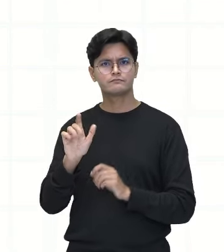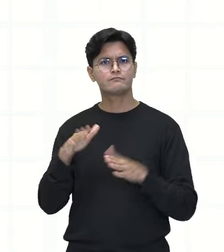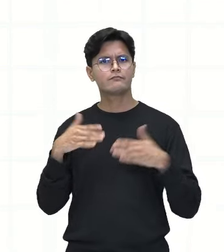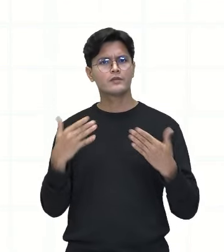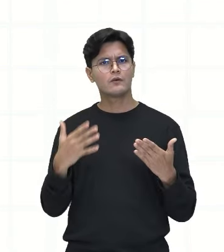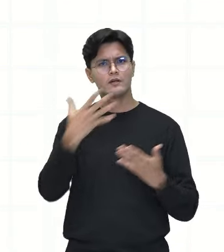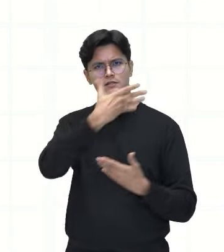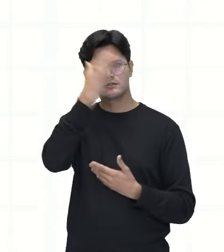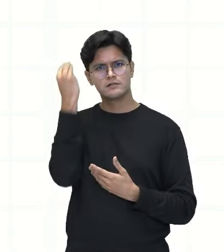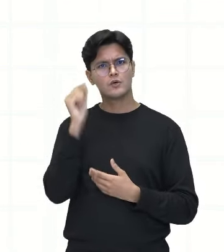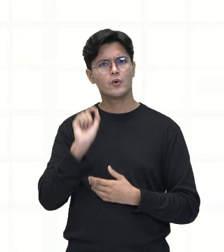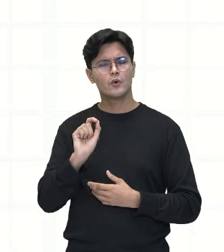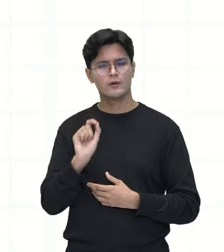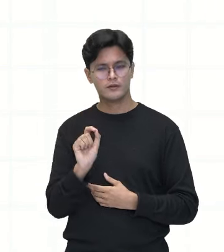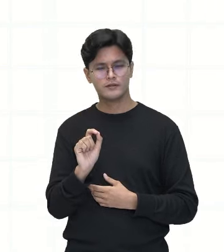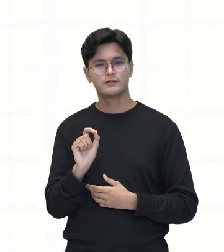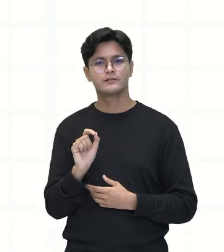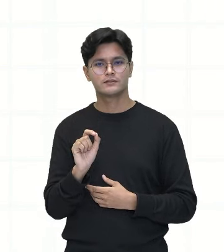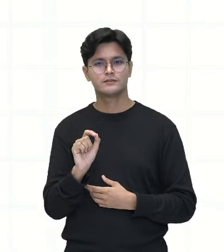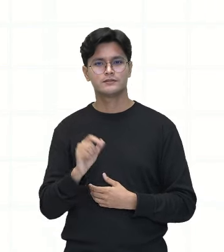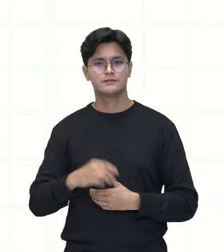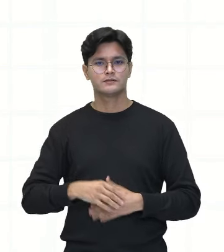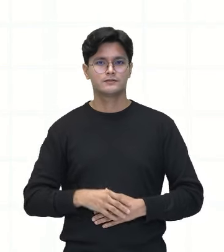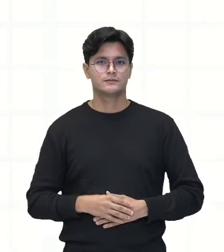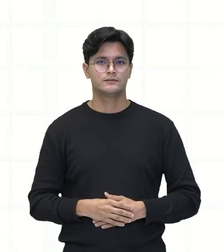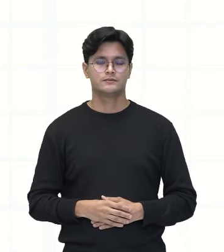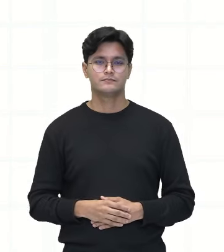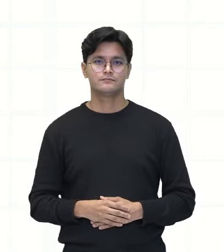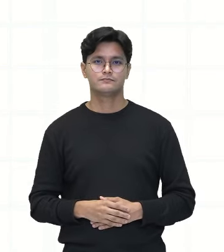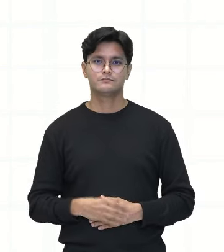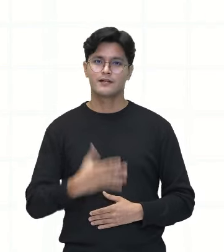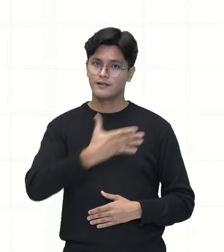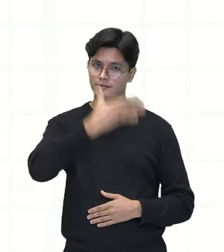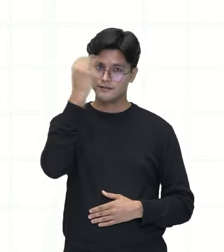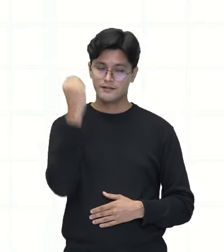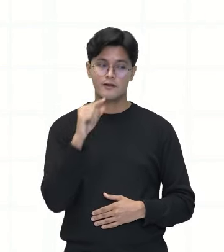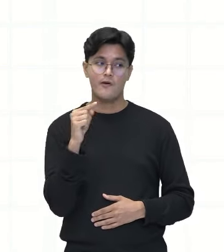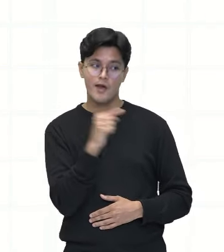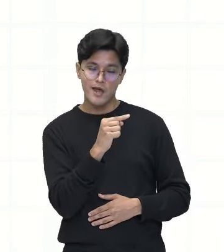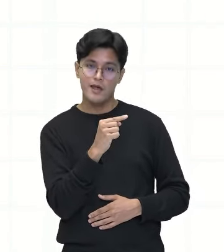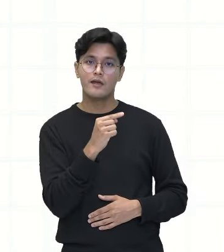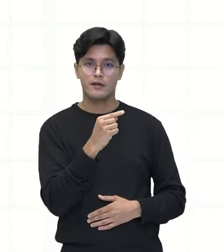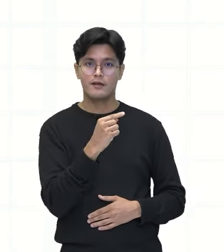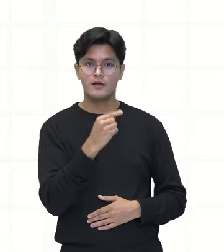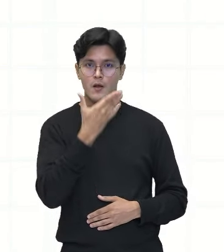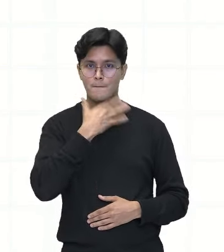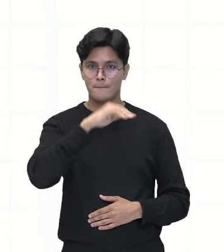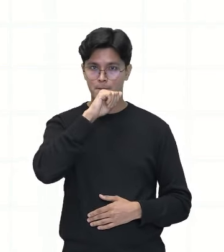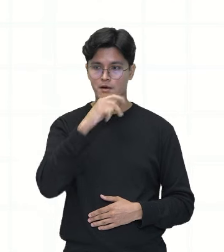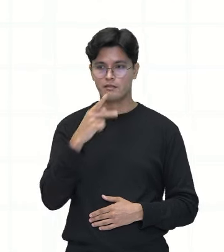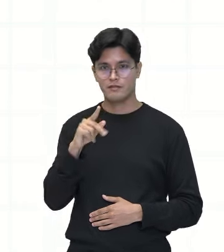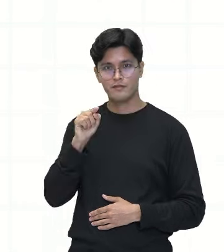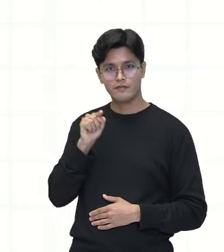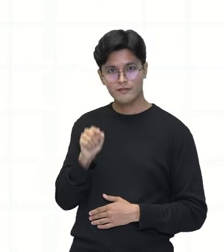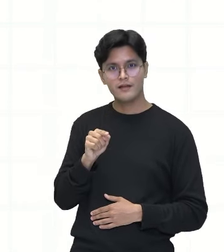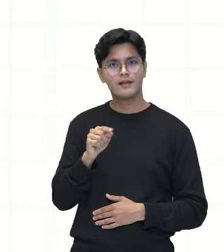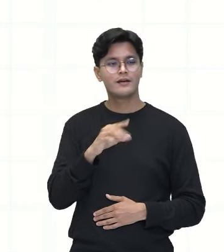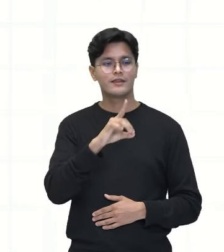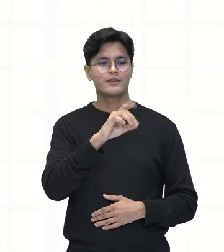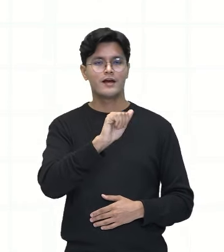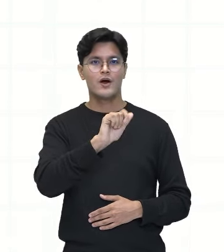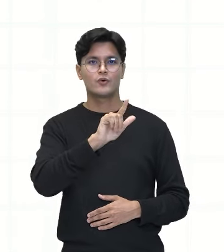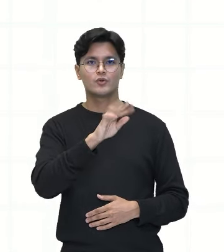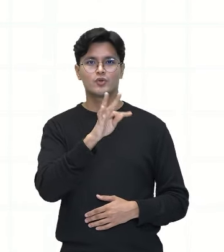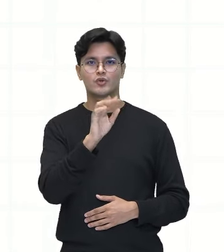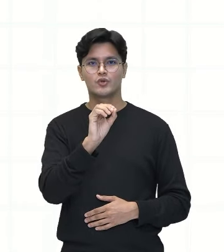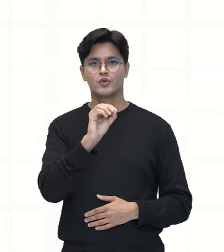esqueceu? I forgot that he was colorblind. Então, ela esqueceu que ele era daltônico. Então, next time he